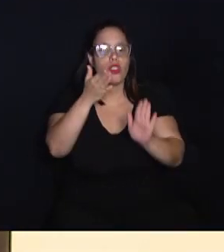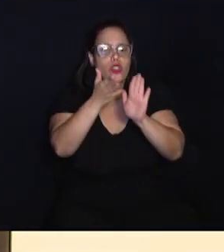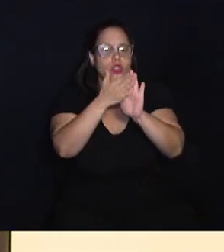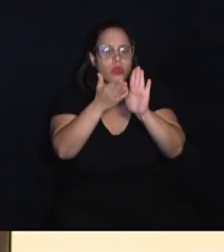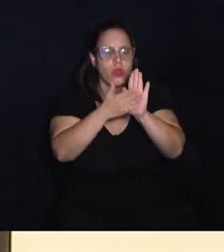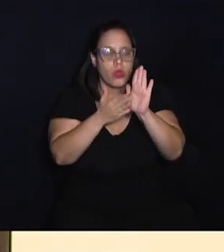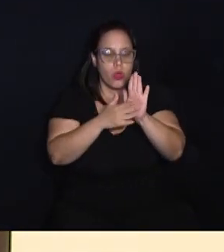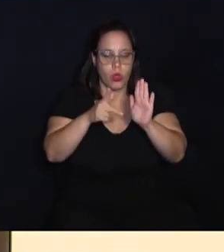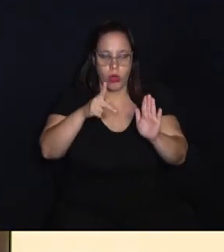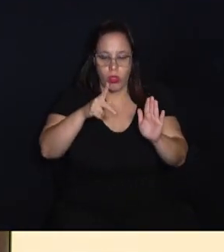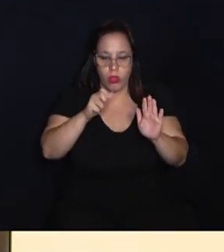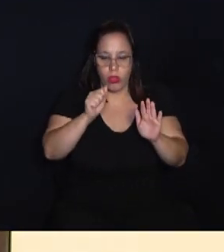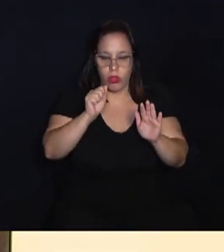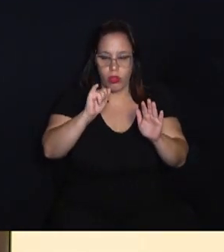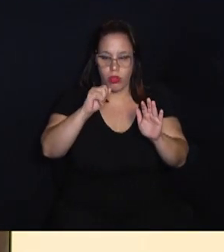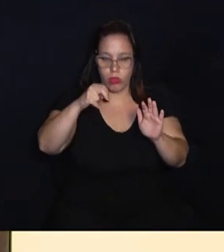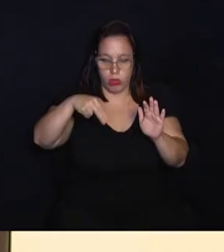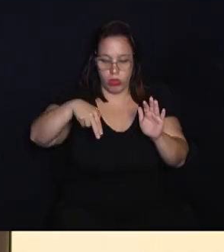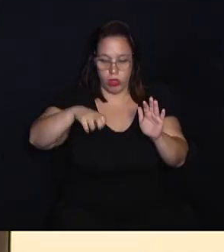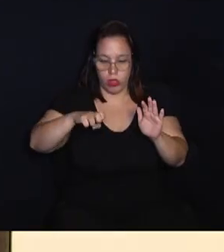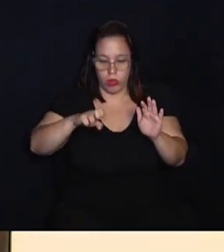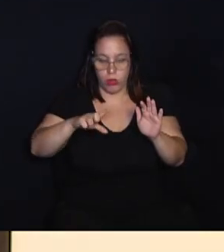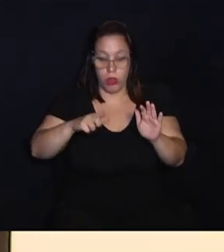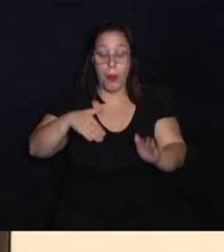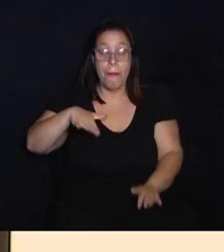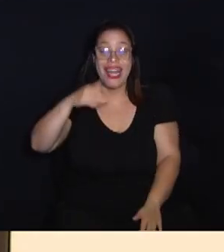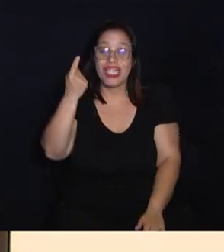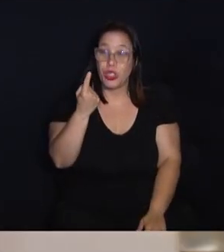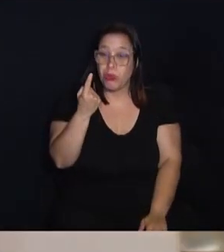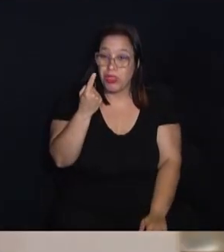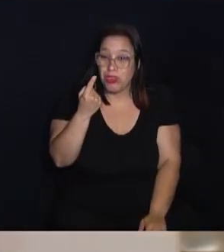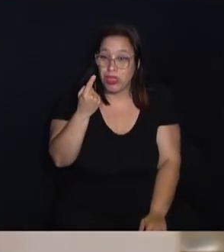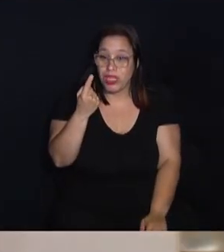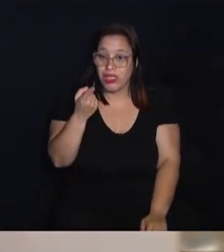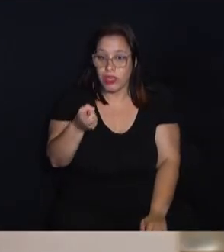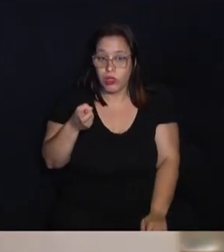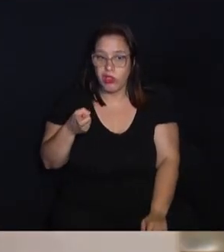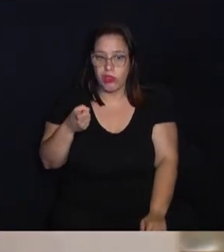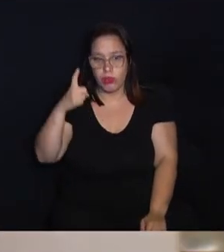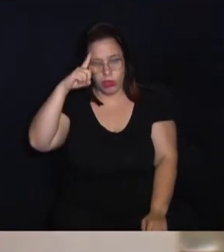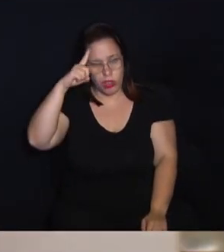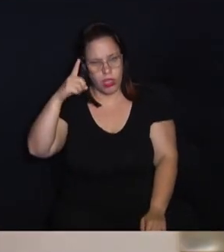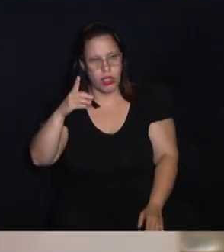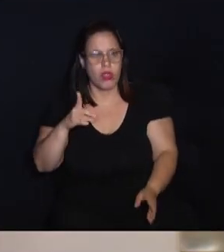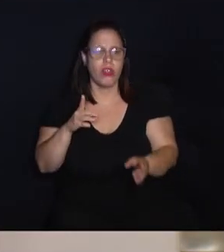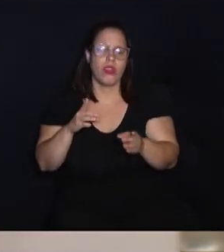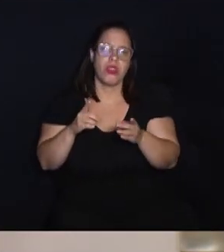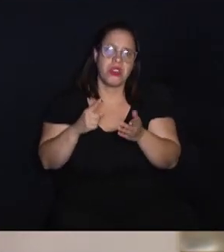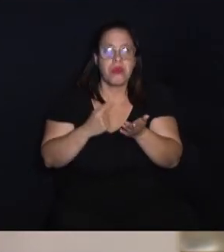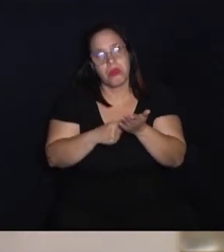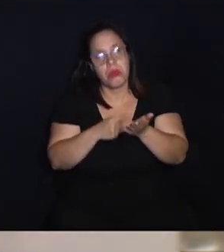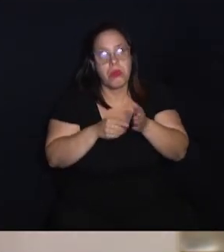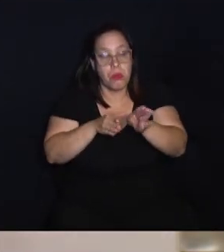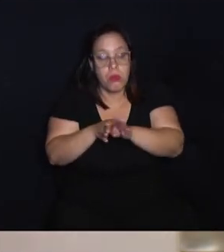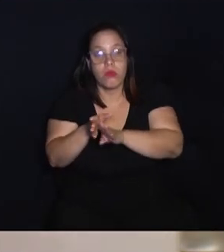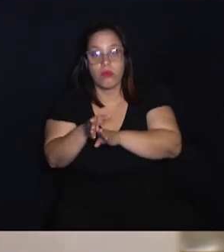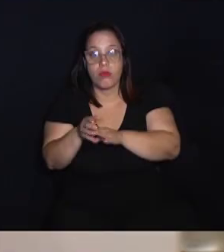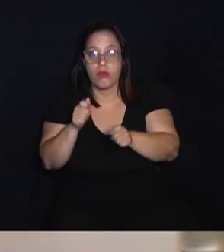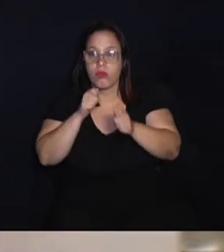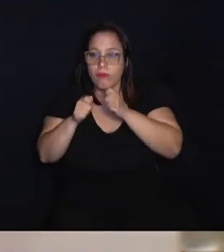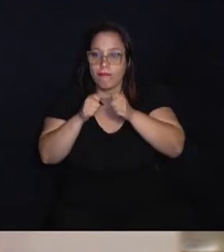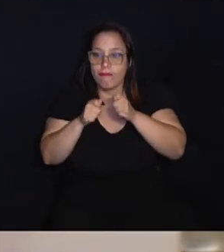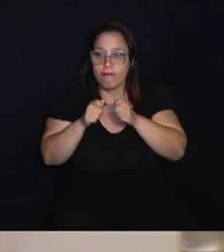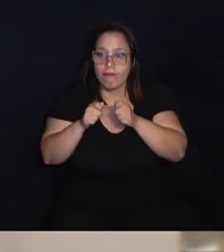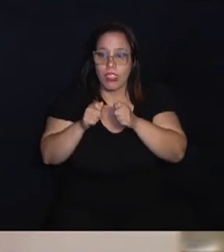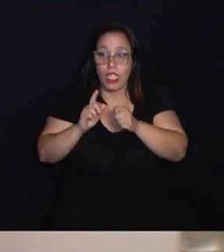CEPAT mais de uma vez no dia, porque às vezes a vaga que você tem compatibilidade para ser encaminhado para entrevista, às vezes ela entra num